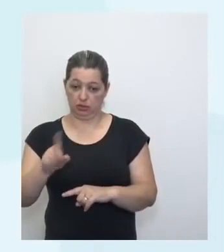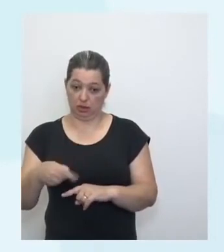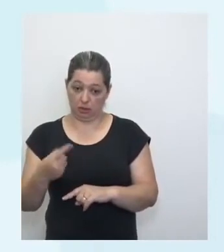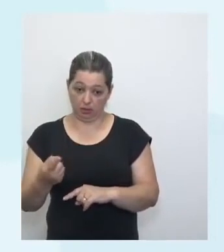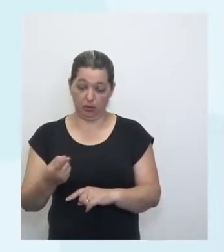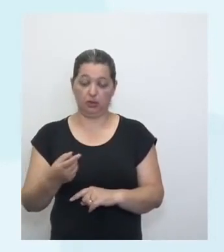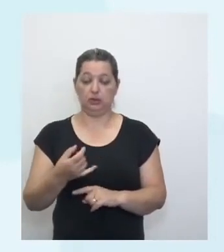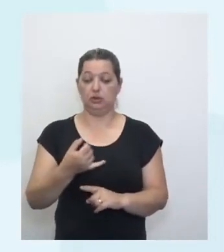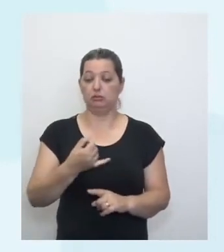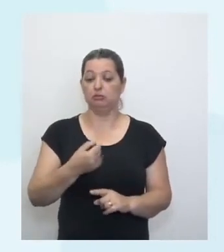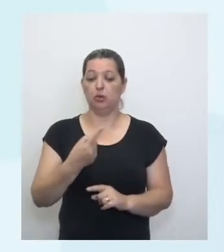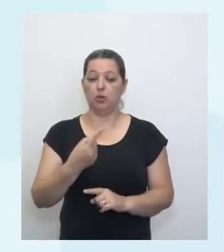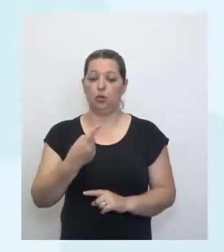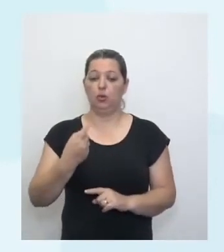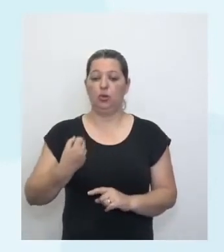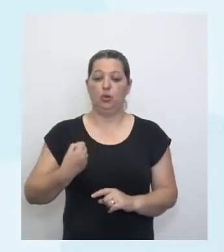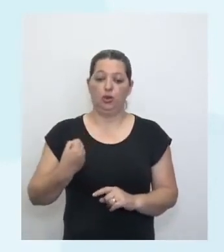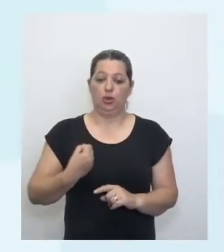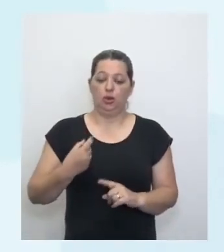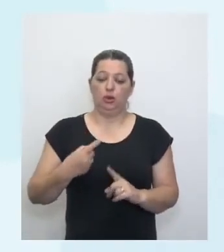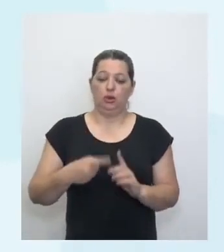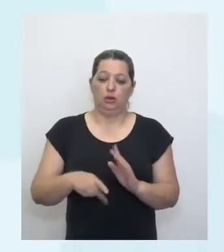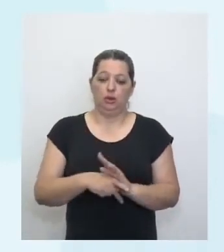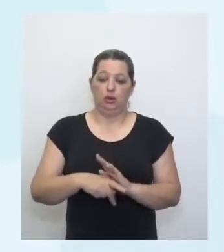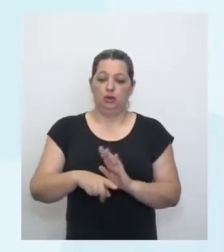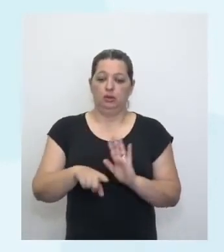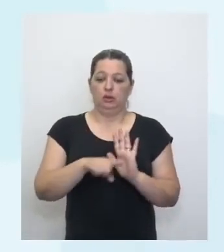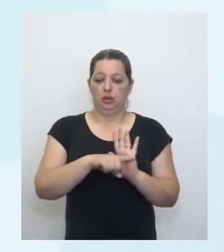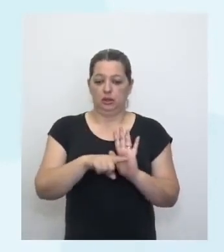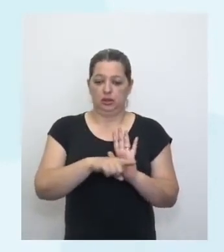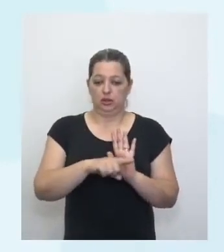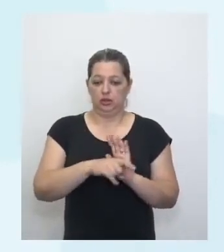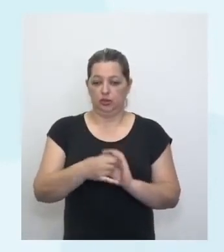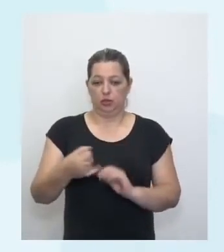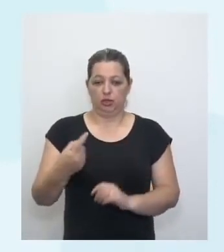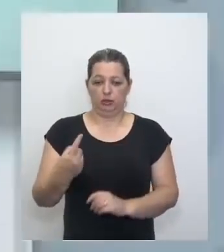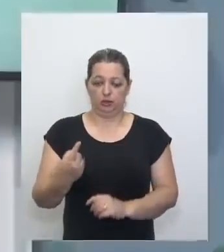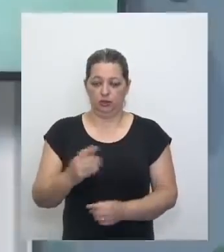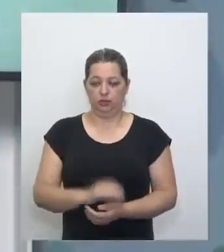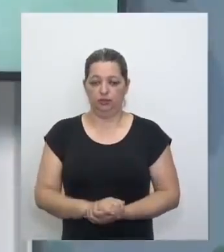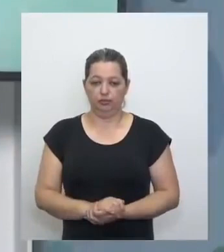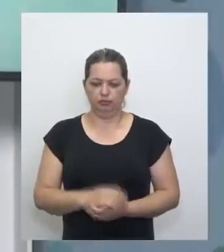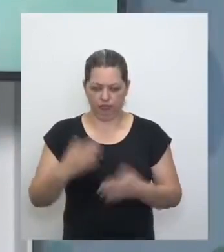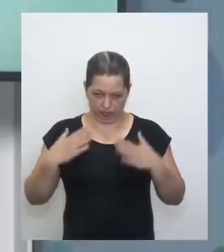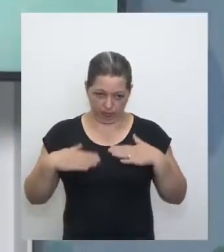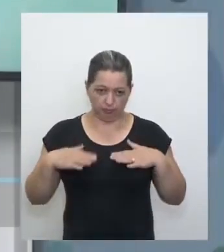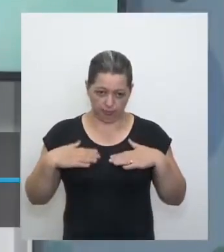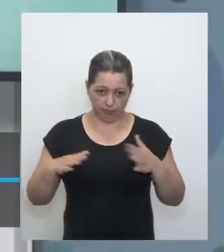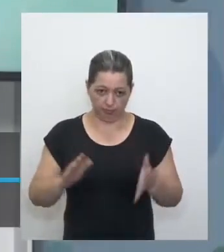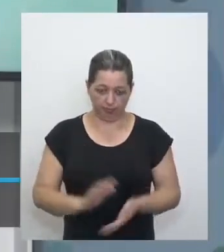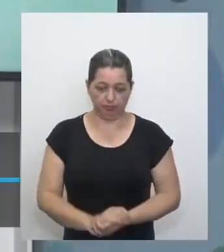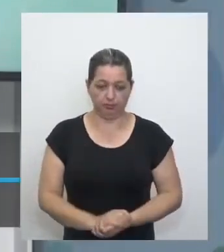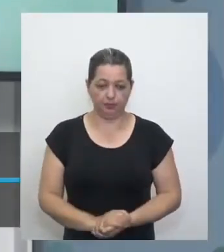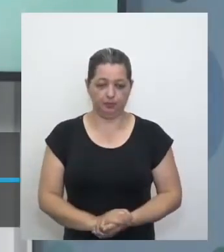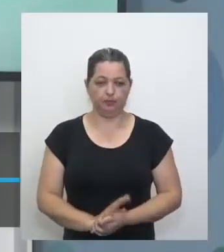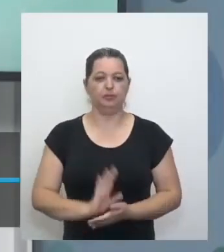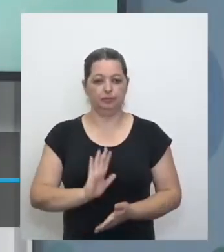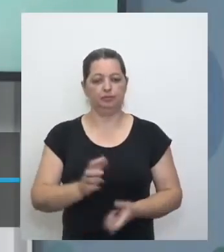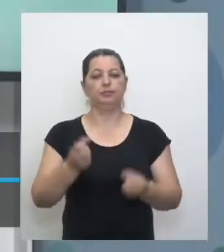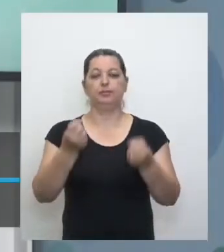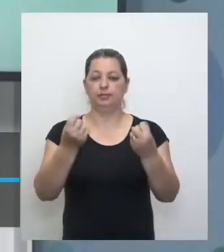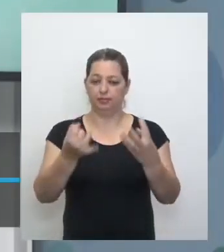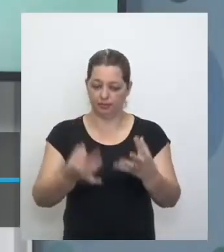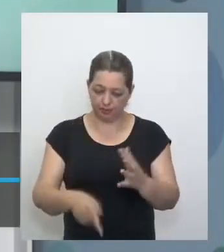Um número vezes x, mais um número negativo, que é o menos 1. Tudo bem? Tranquilo até aqui? Bom, já falei toda a